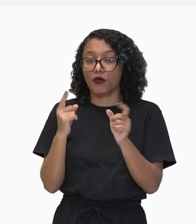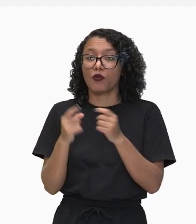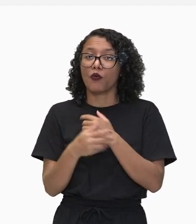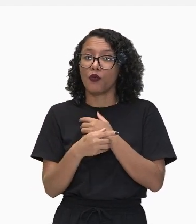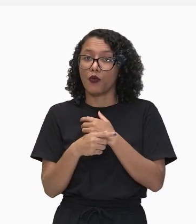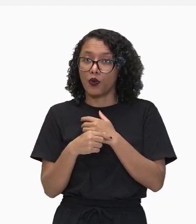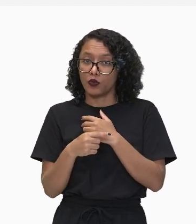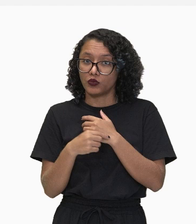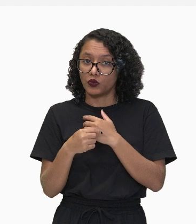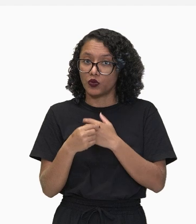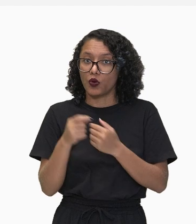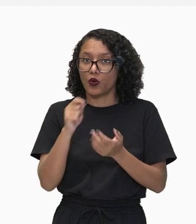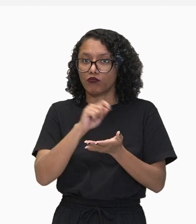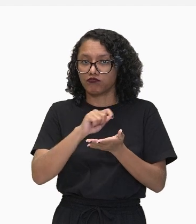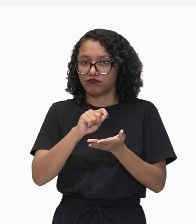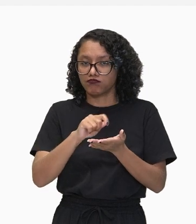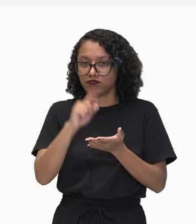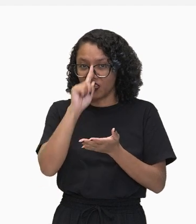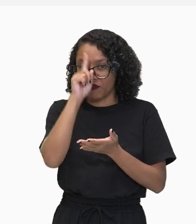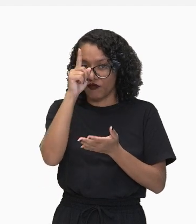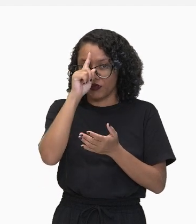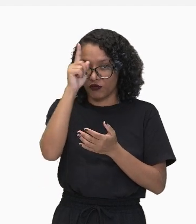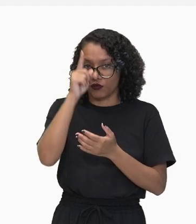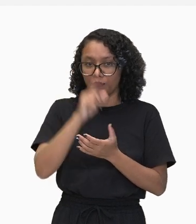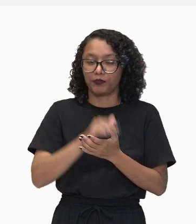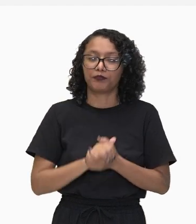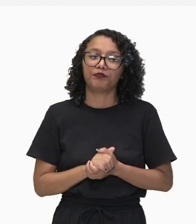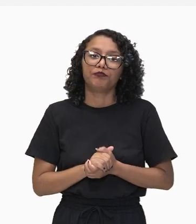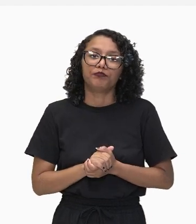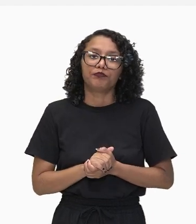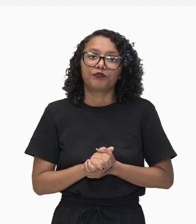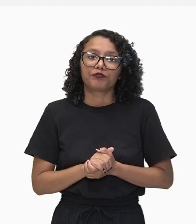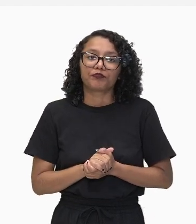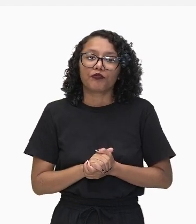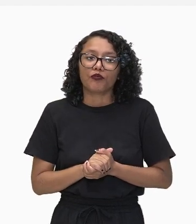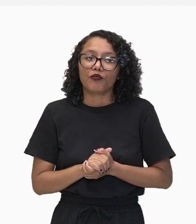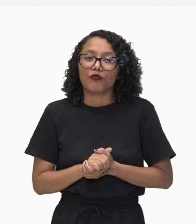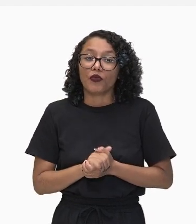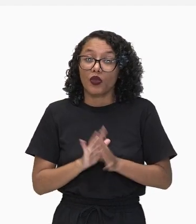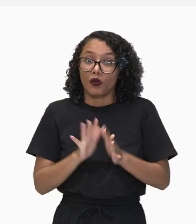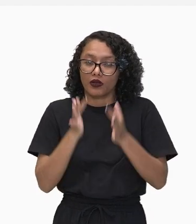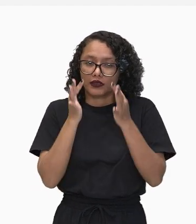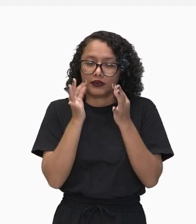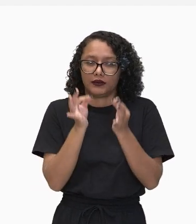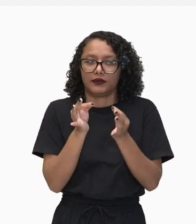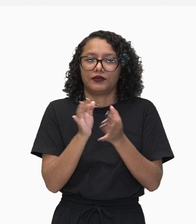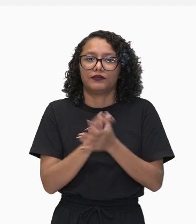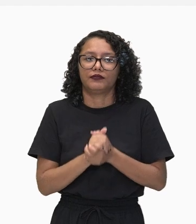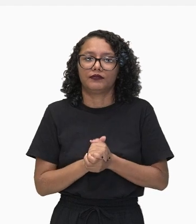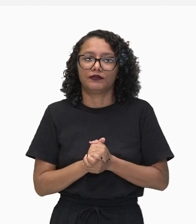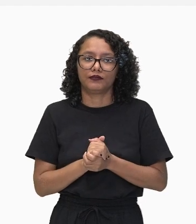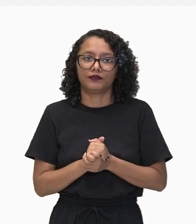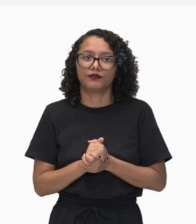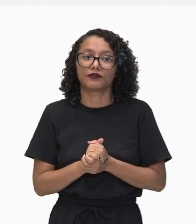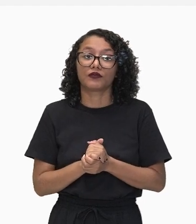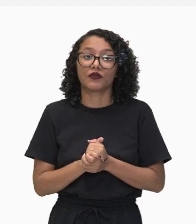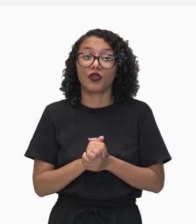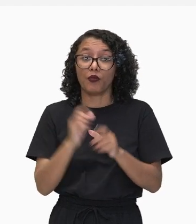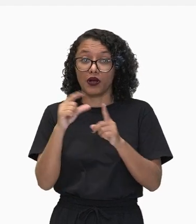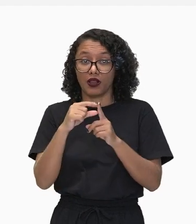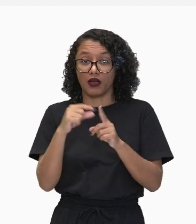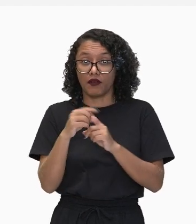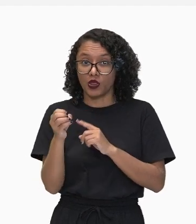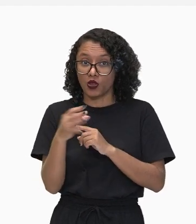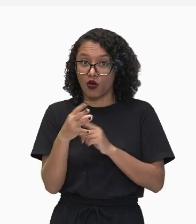escritor, o Manuel Bandeira, ok? Ele diz assim, olha só, presta só atenção como ele cria uma nova palavra